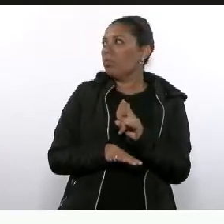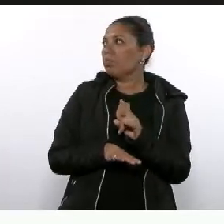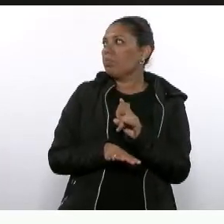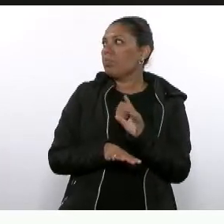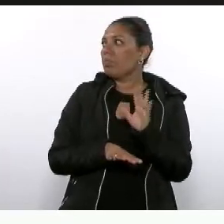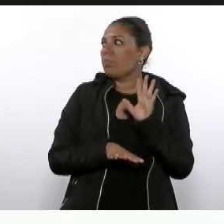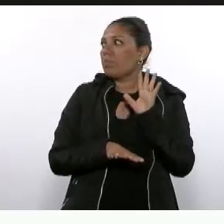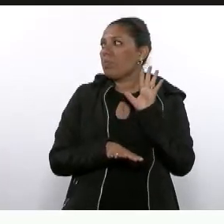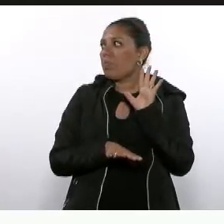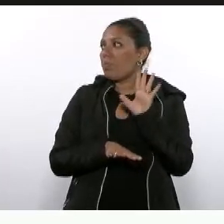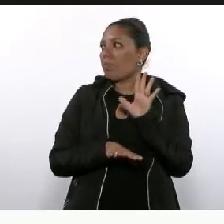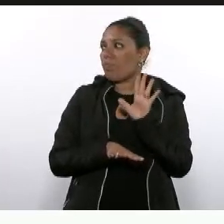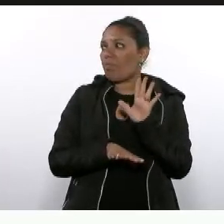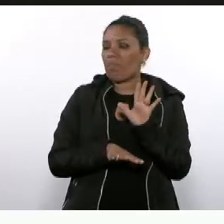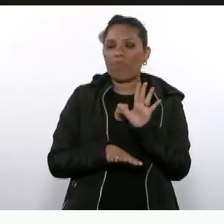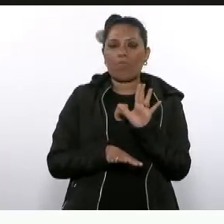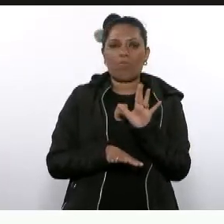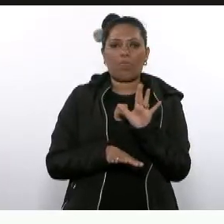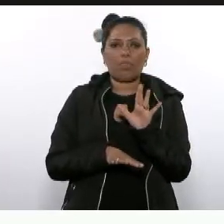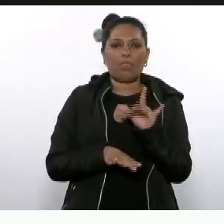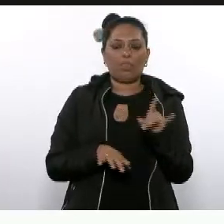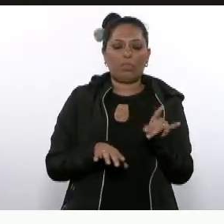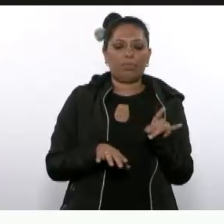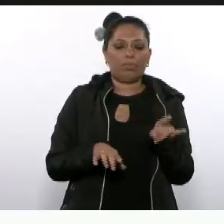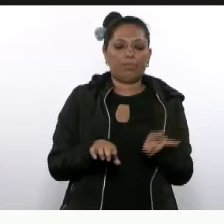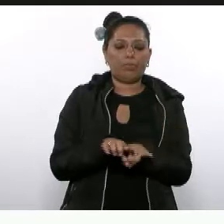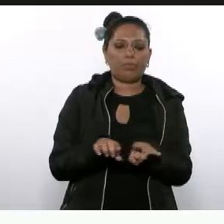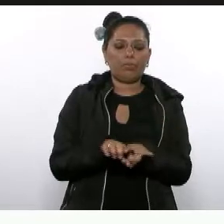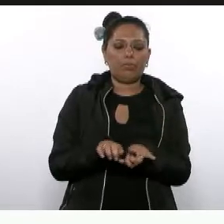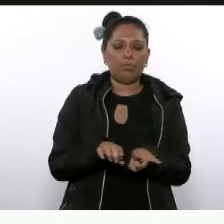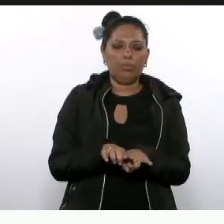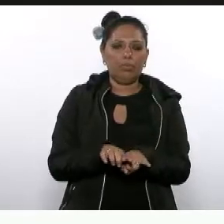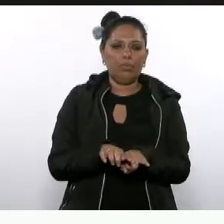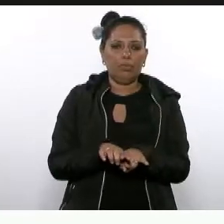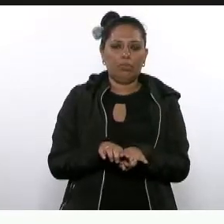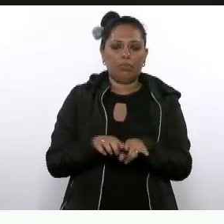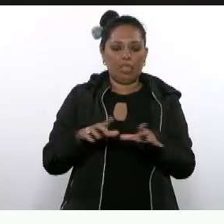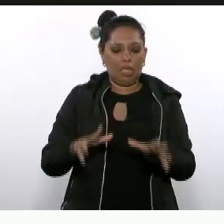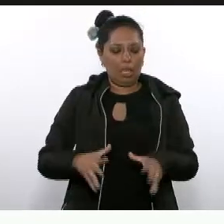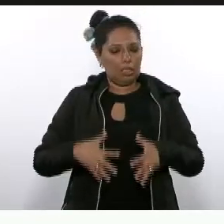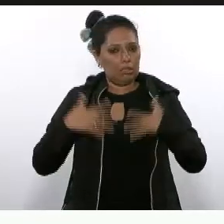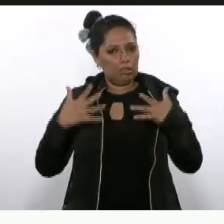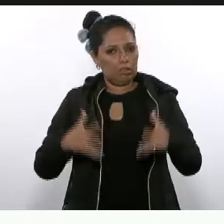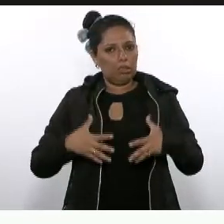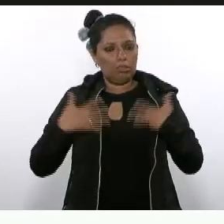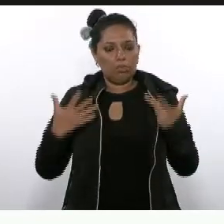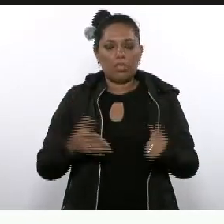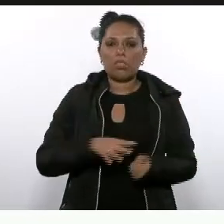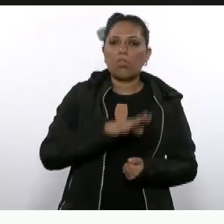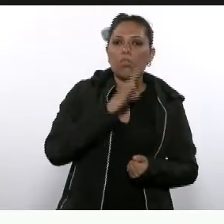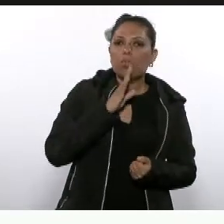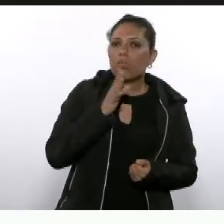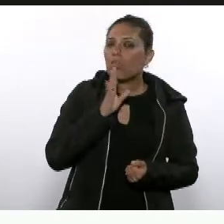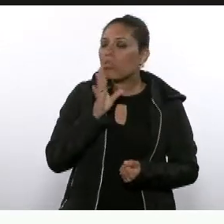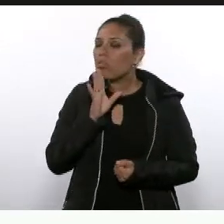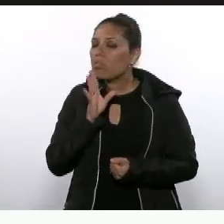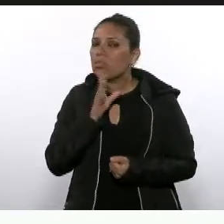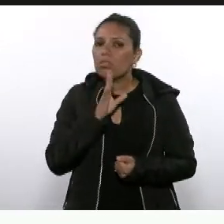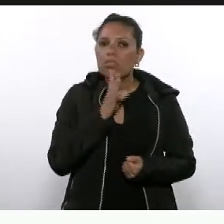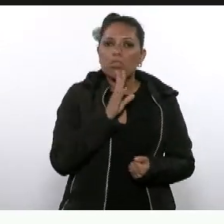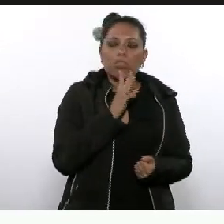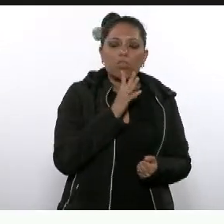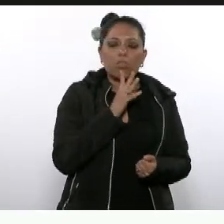Bulhões, mas, na verdade, trazer, né, o entusiasmo, o conhecimento, né,